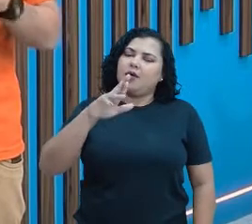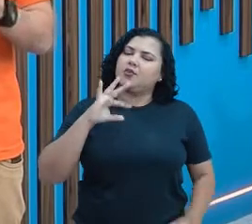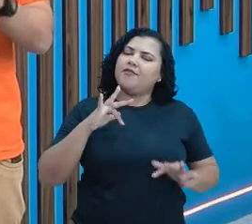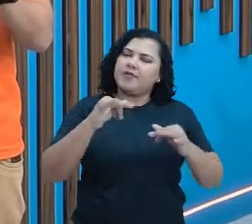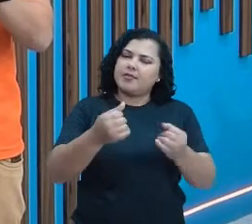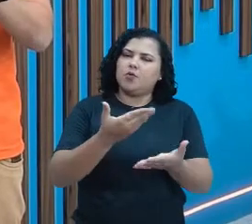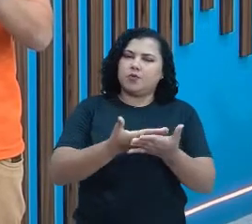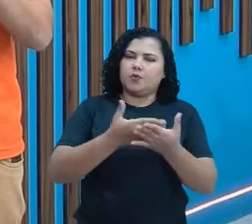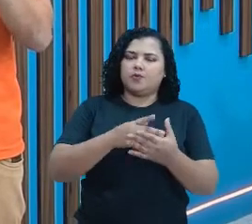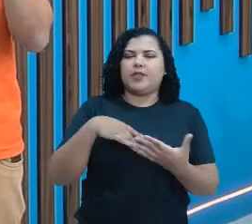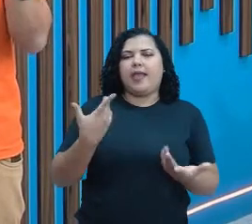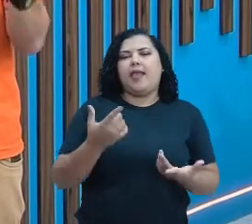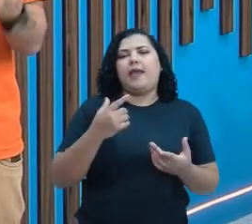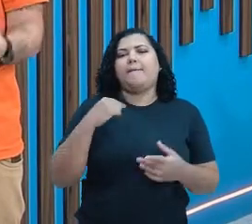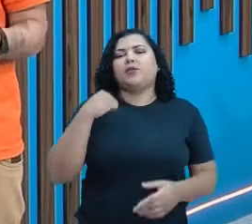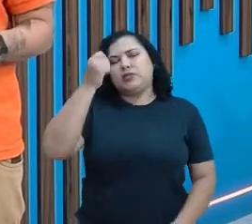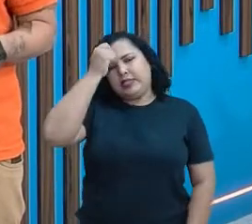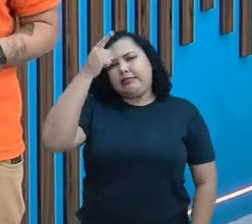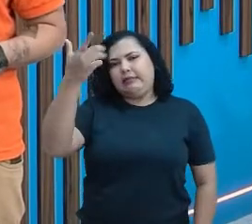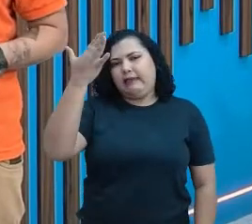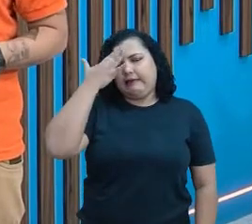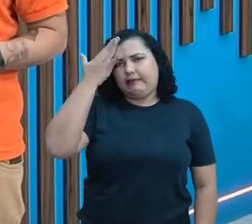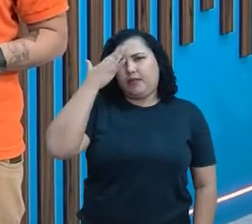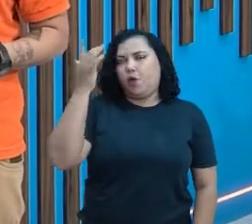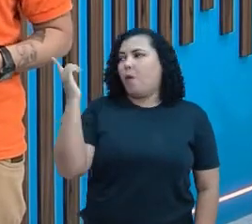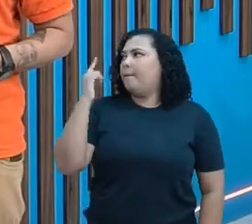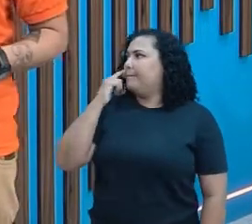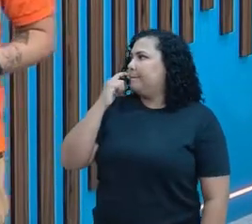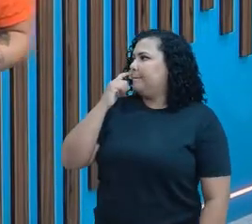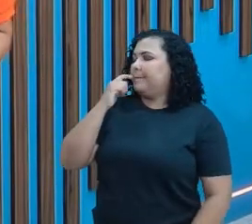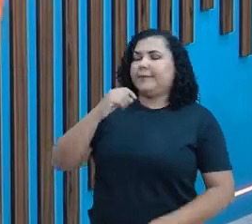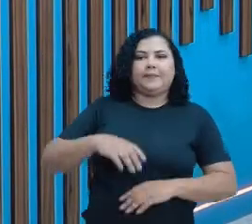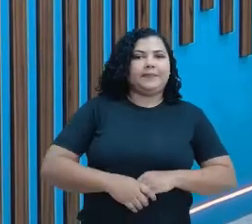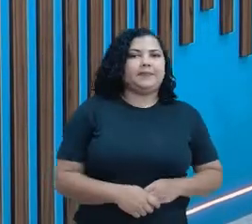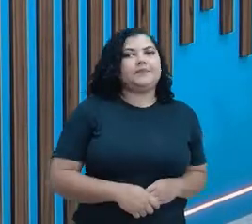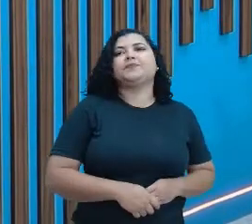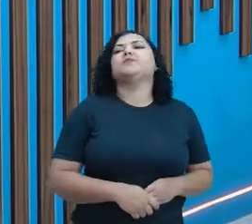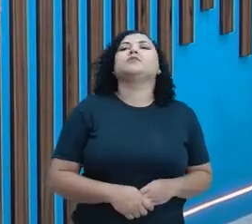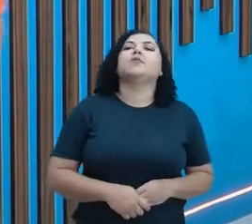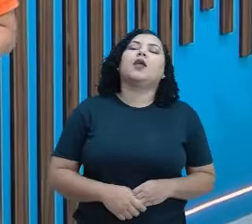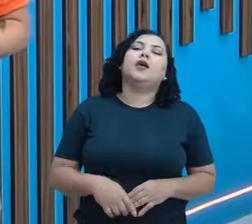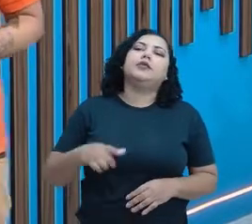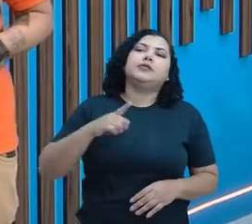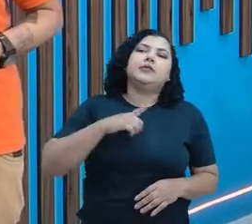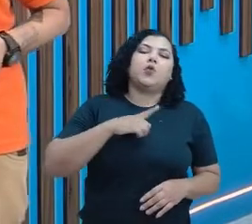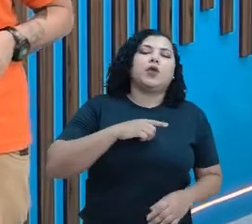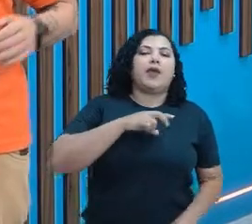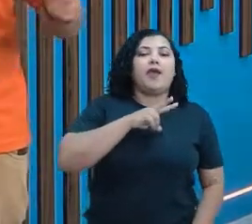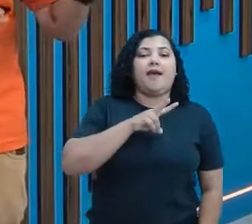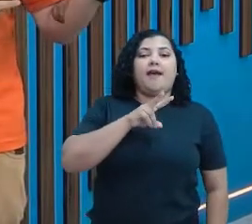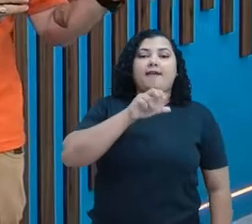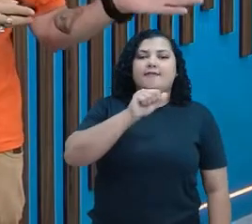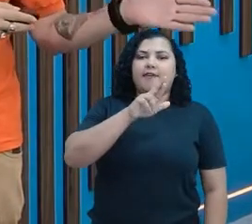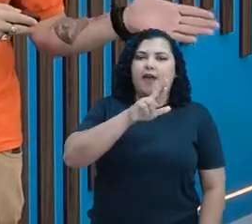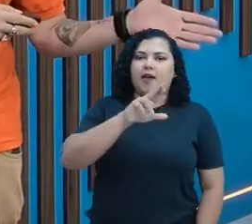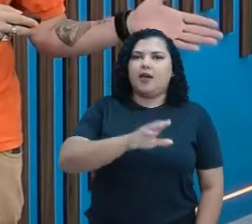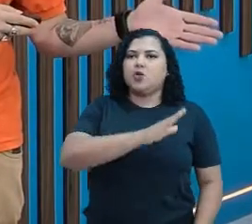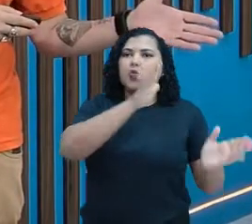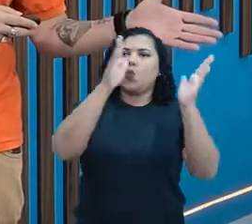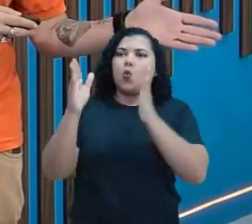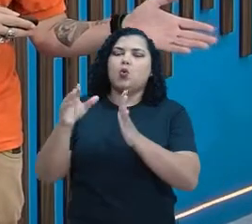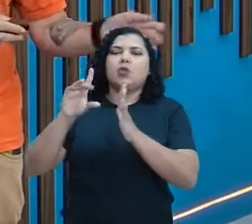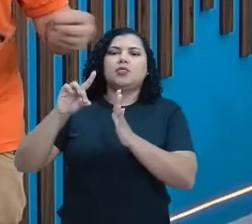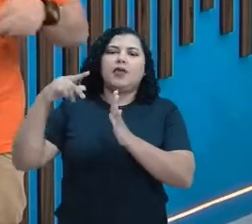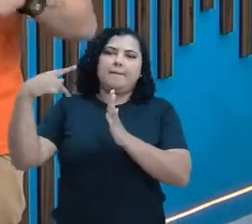aula é justamente essa ideia da regularidade. Então, perceba. Aqui eu vou colocar a variância e aqui o desvio padrão. Lembra que eu só fiz o